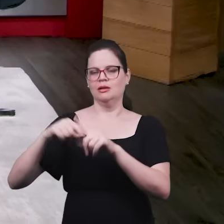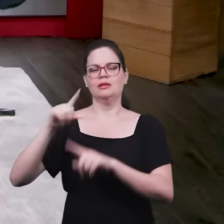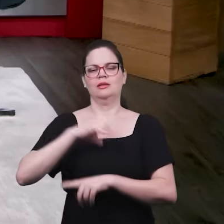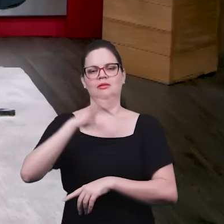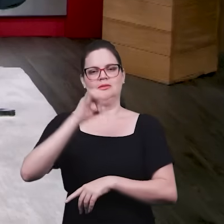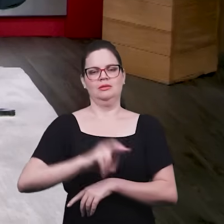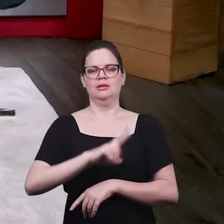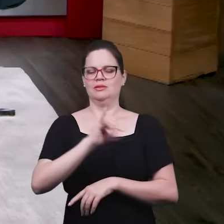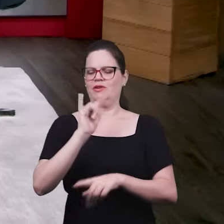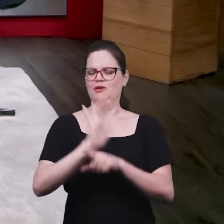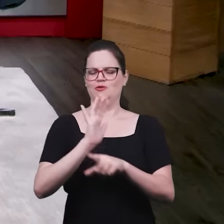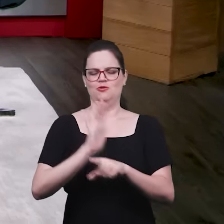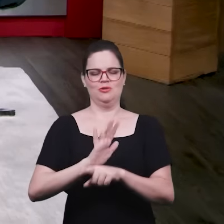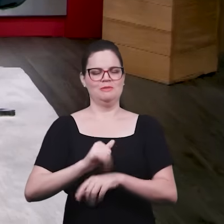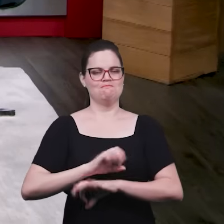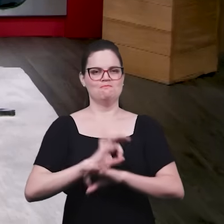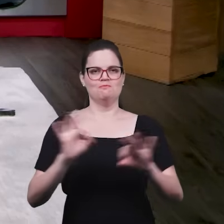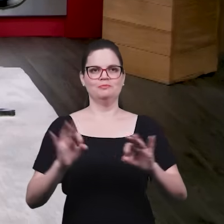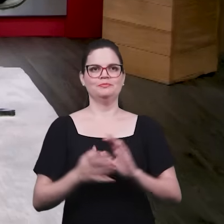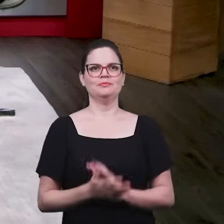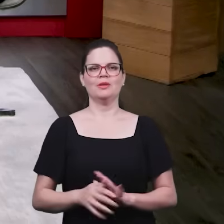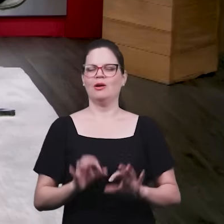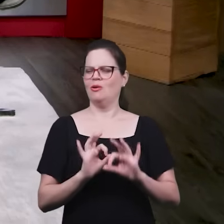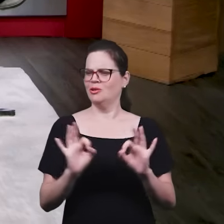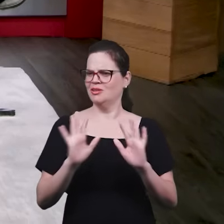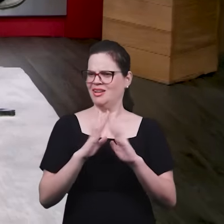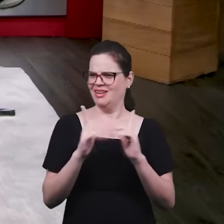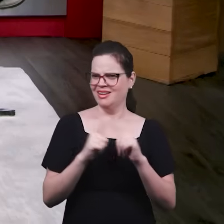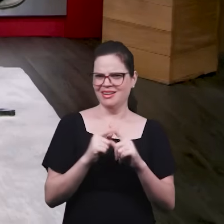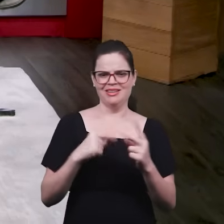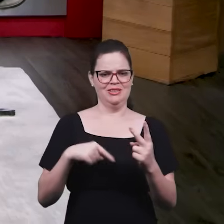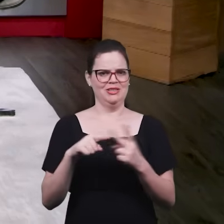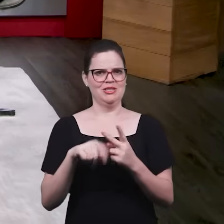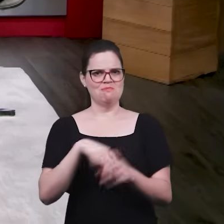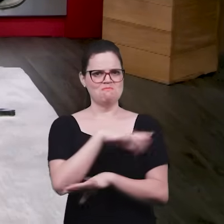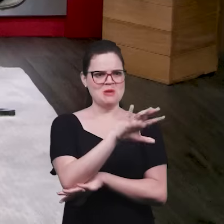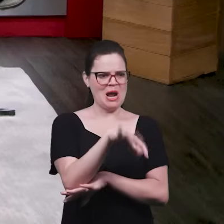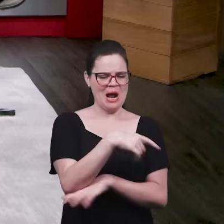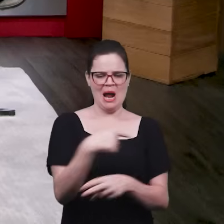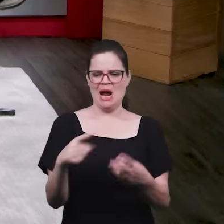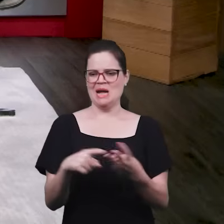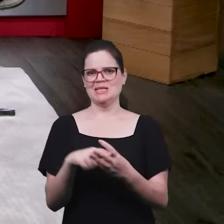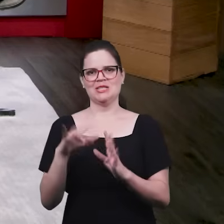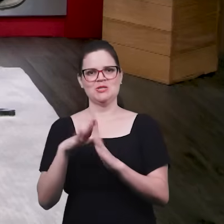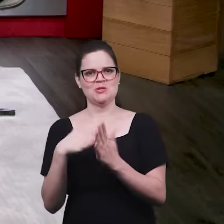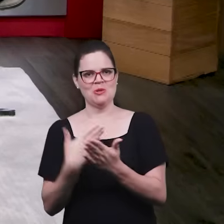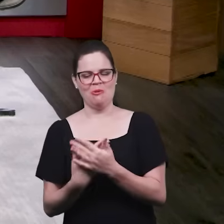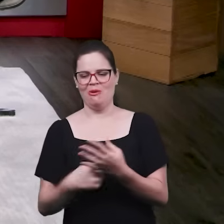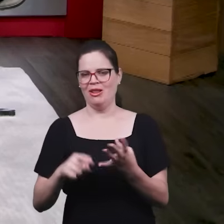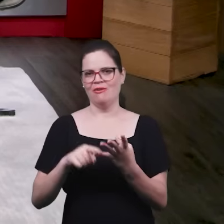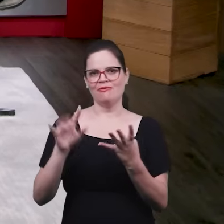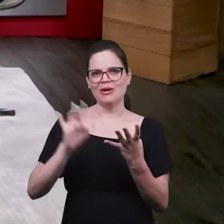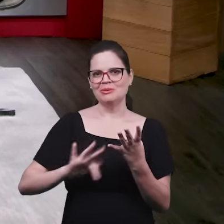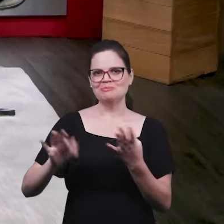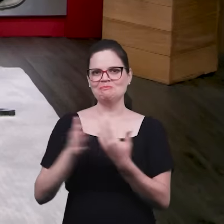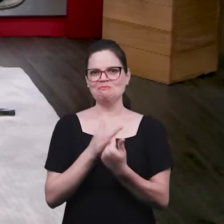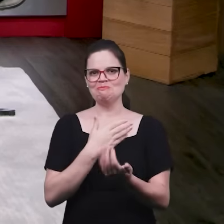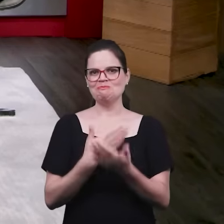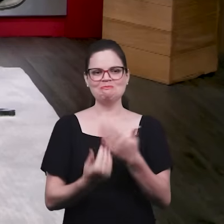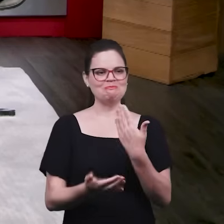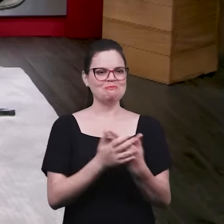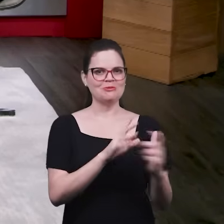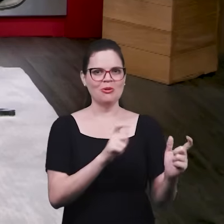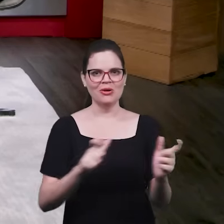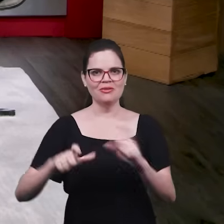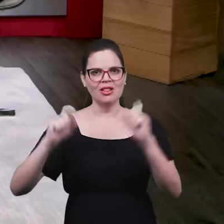bem. Nas igrejas, nas escolas, nos parques, aonde